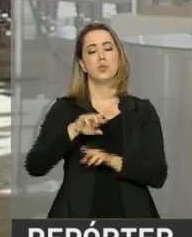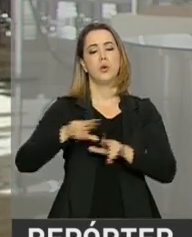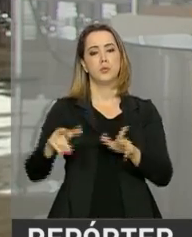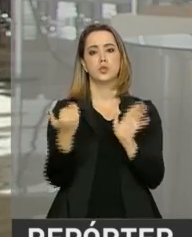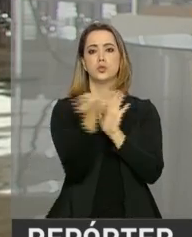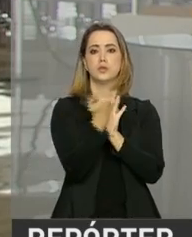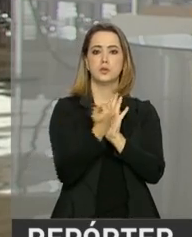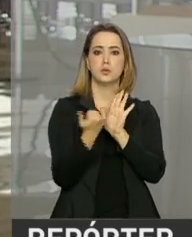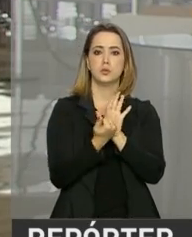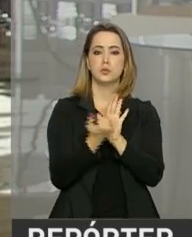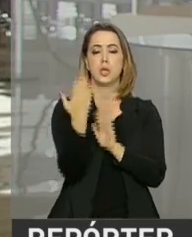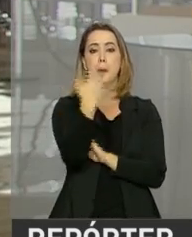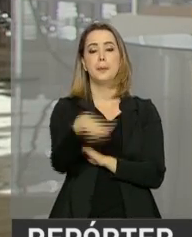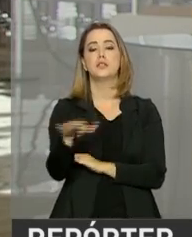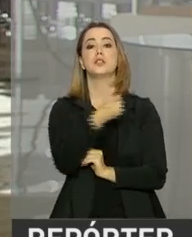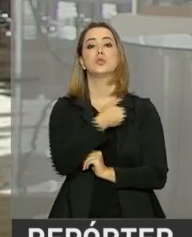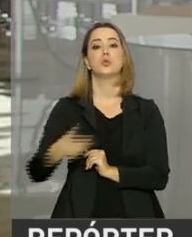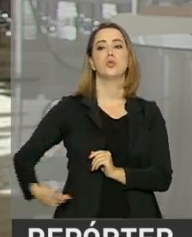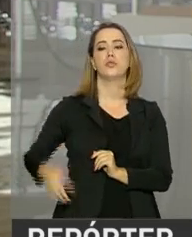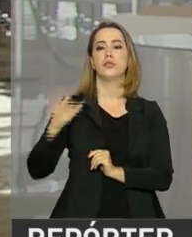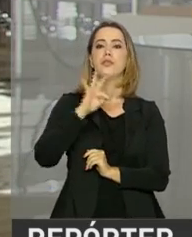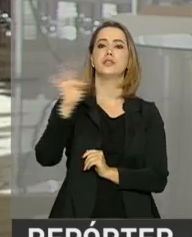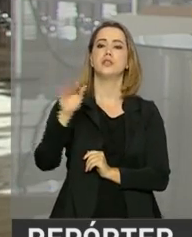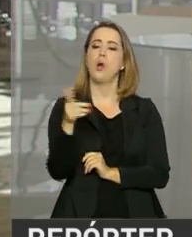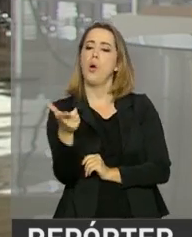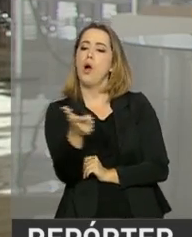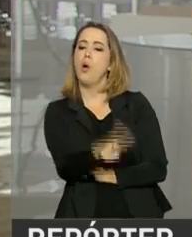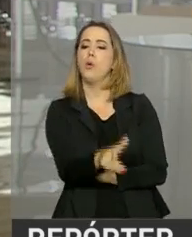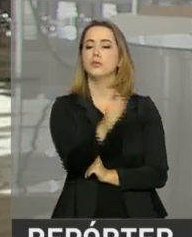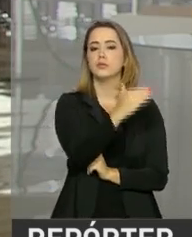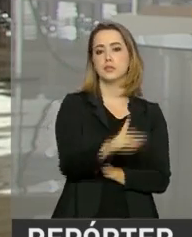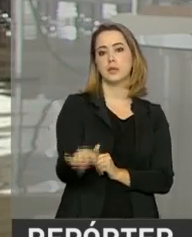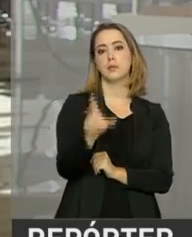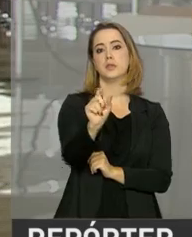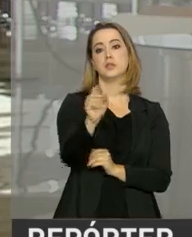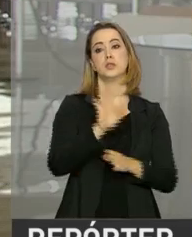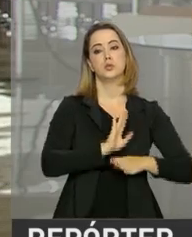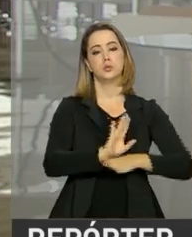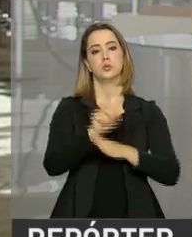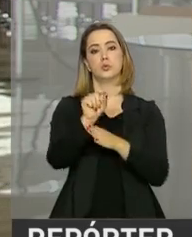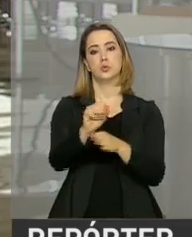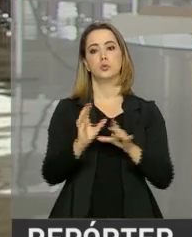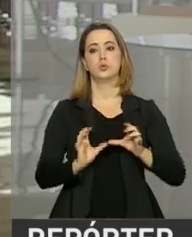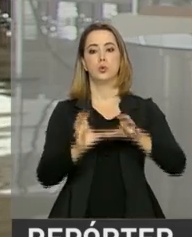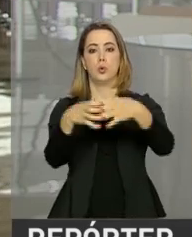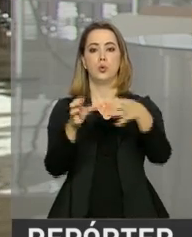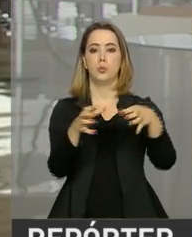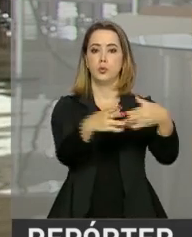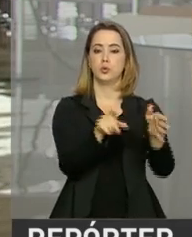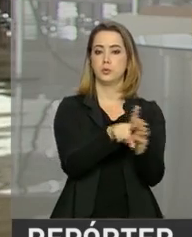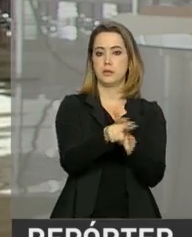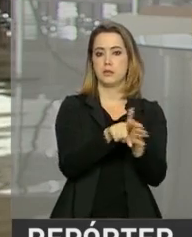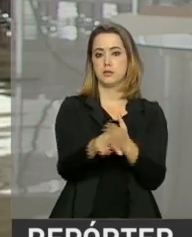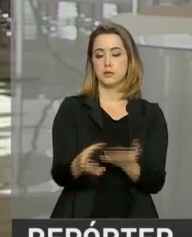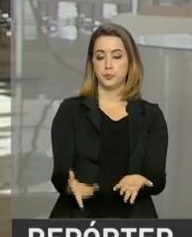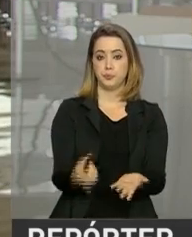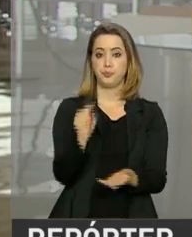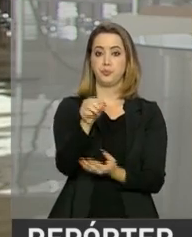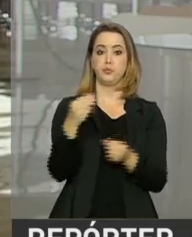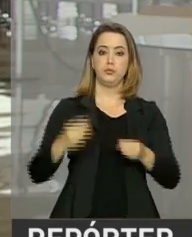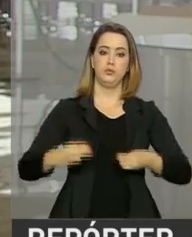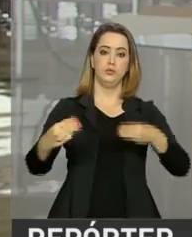do governo federal e a outra metade das Fundações Estaduais de Amparo à pesquisa o ministro de Ciência